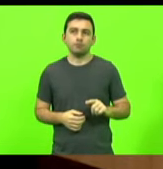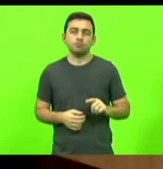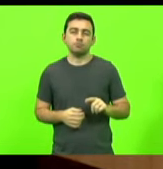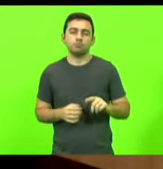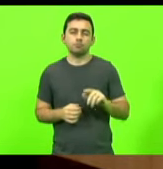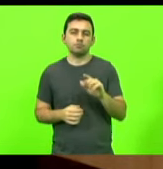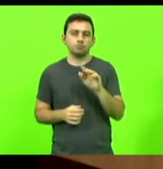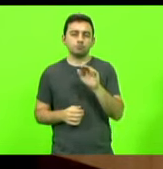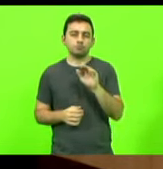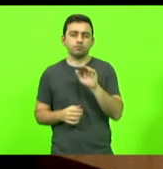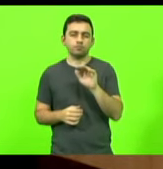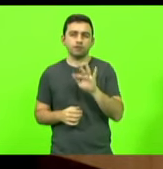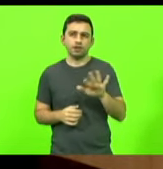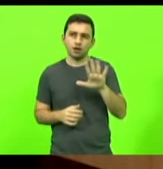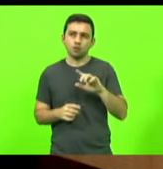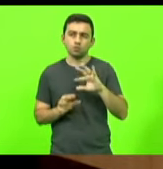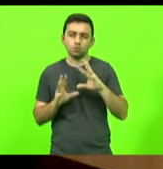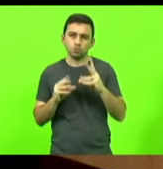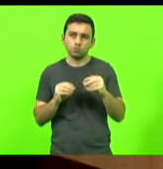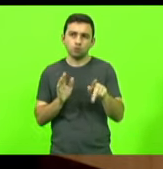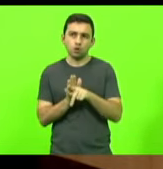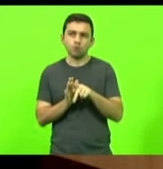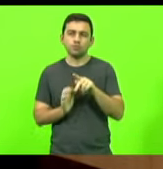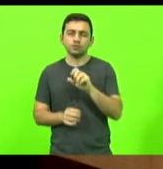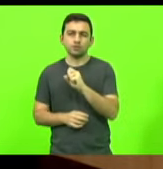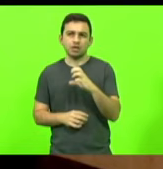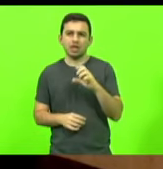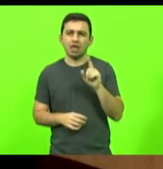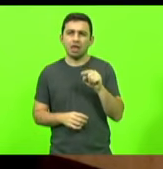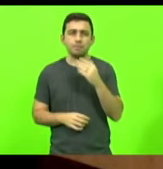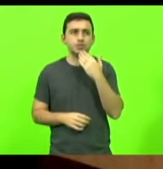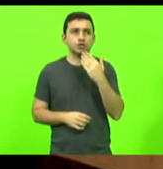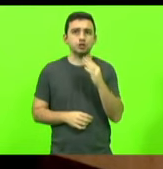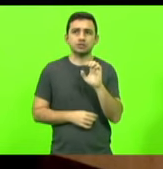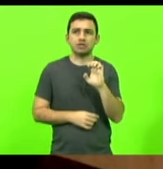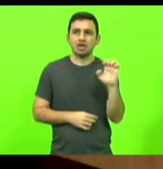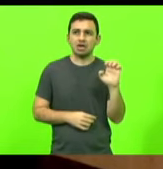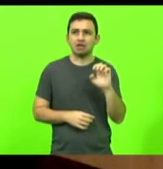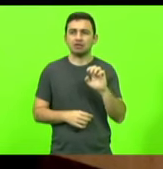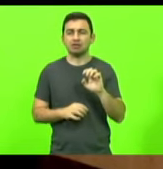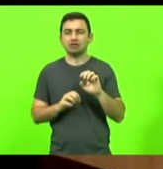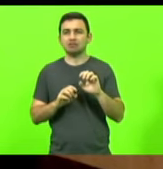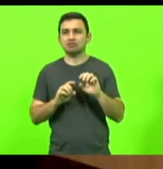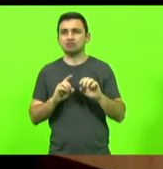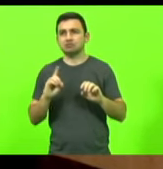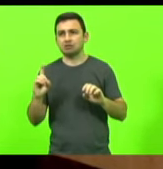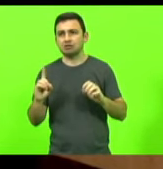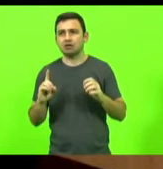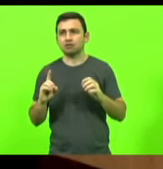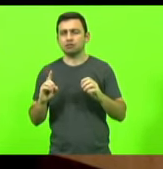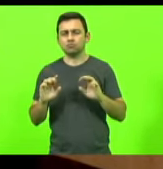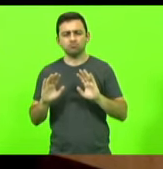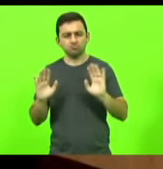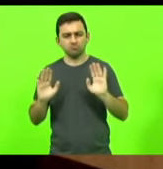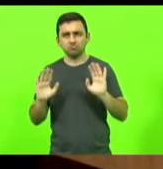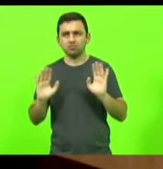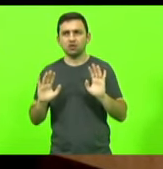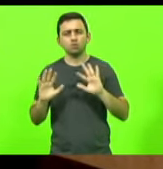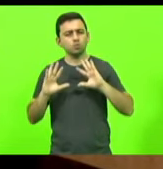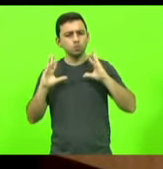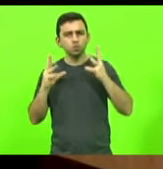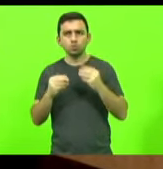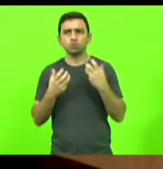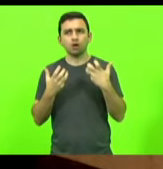não é prerrogativa de esquerda, de direita, nem para cima e nem para baixo. É uma prerrogativa de quem quer